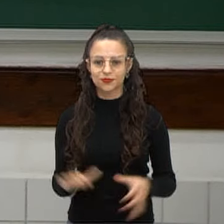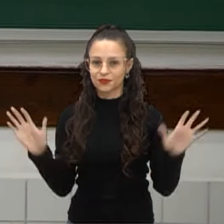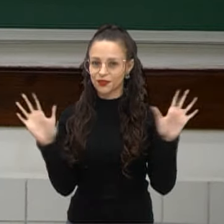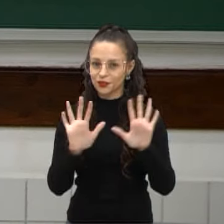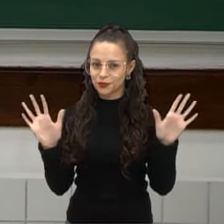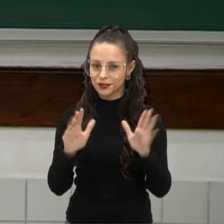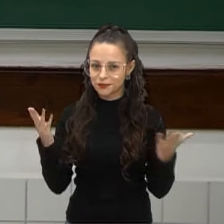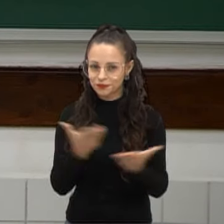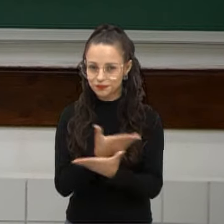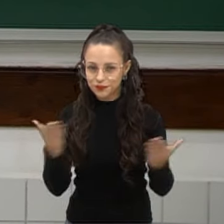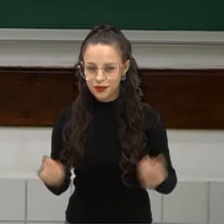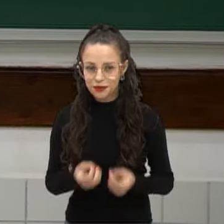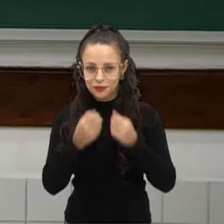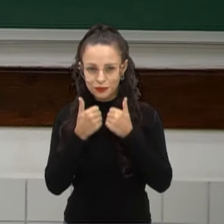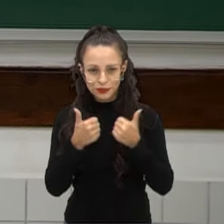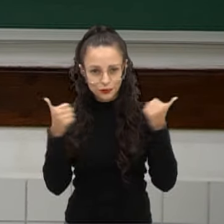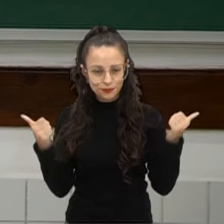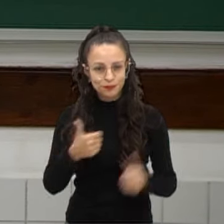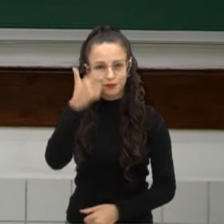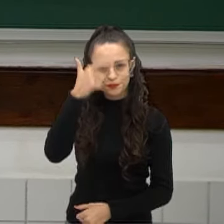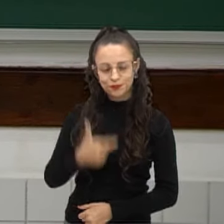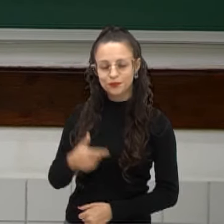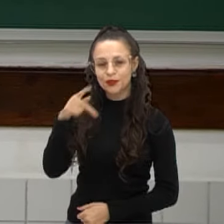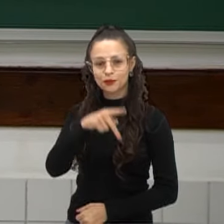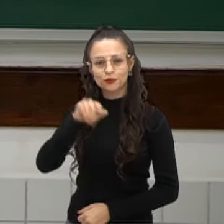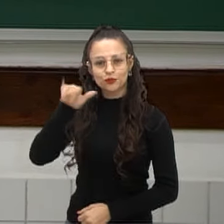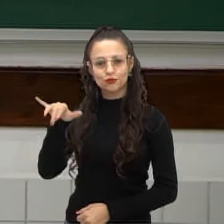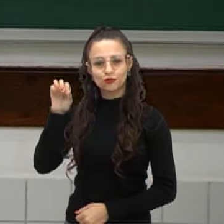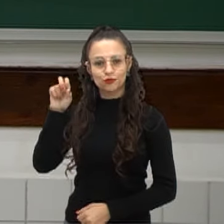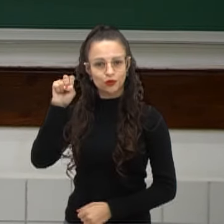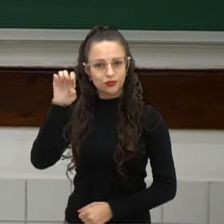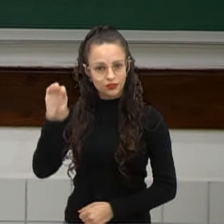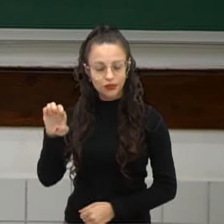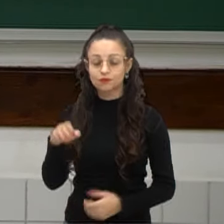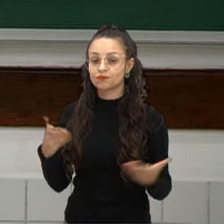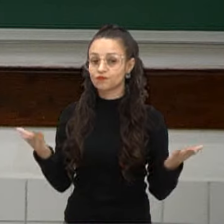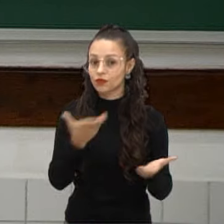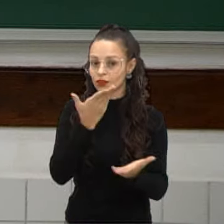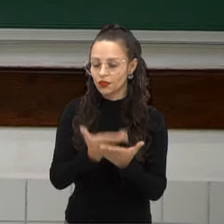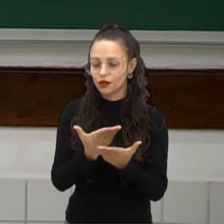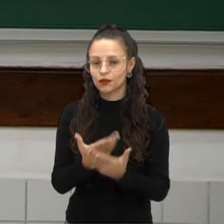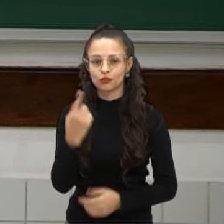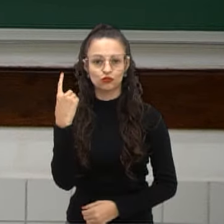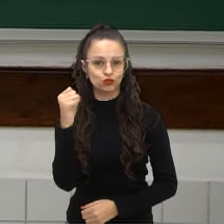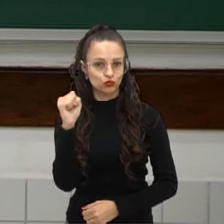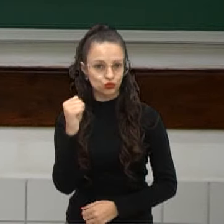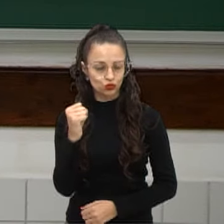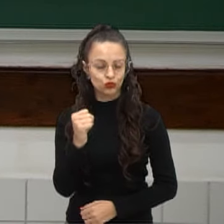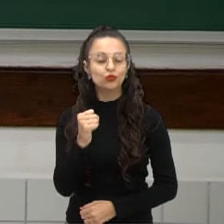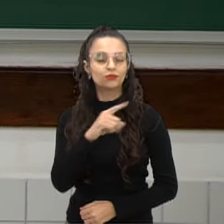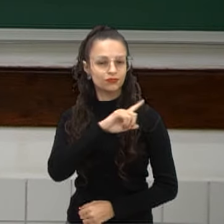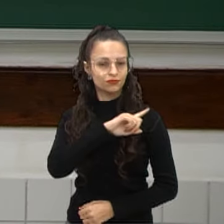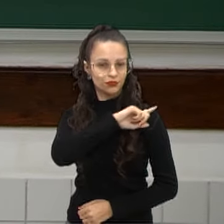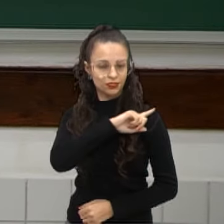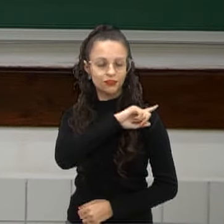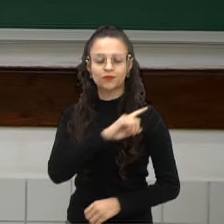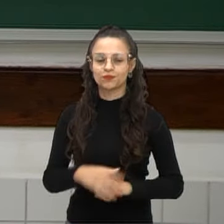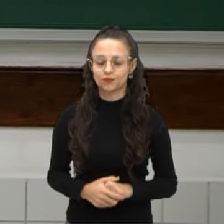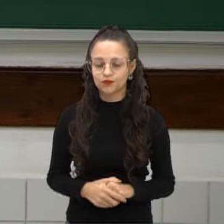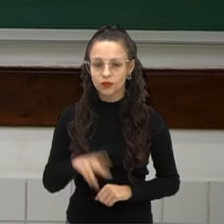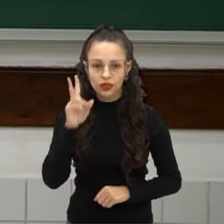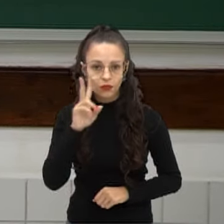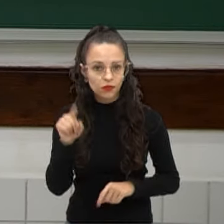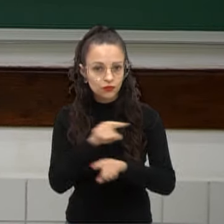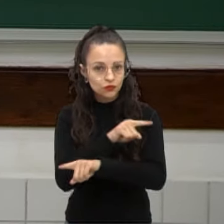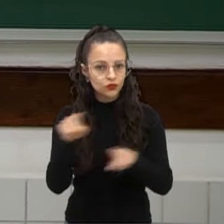Olá pessoal, tudo bom? Aqui é o professor José Carlos Queller com a aula 18 da primeira série do ensino médio. Lembrando vocês de não